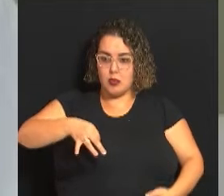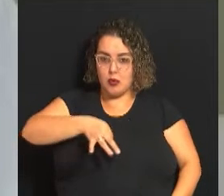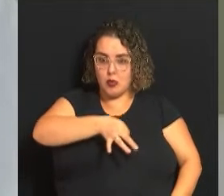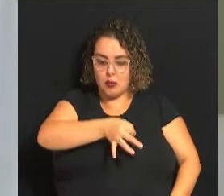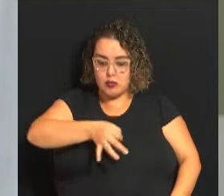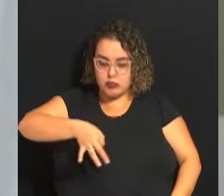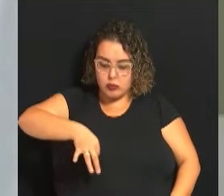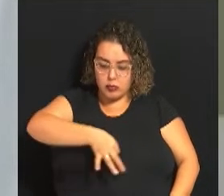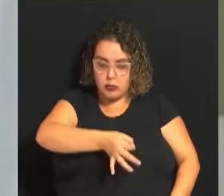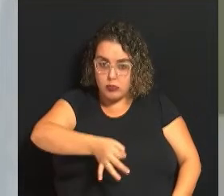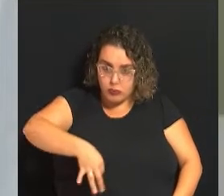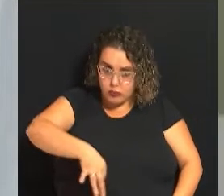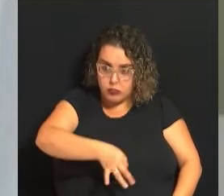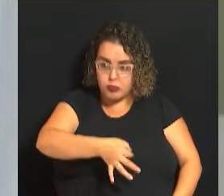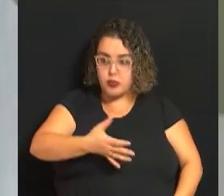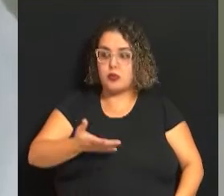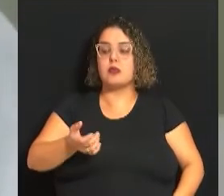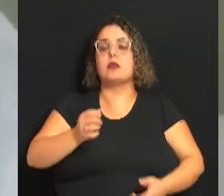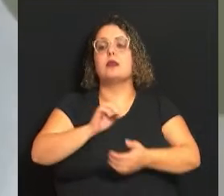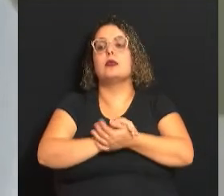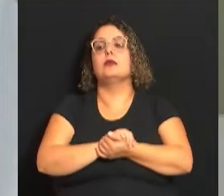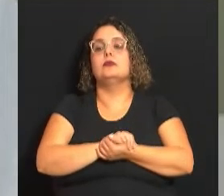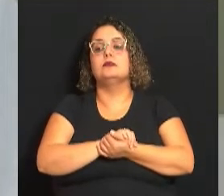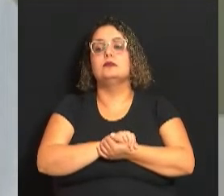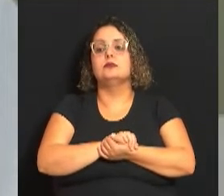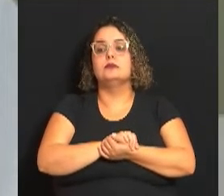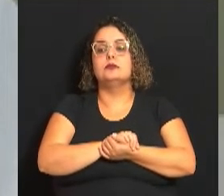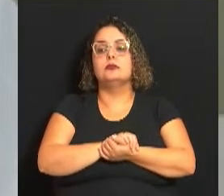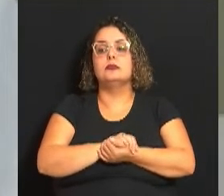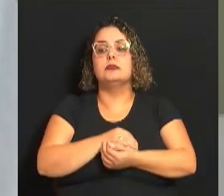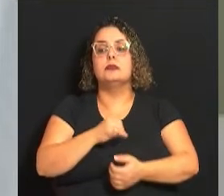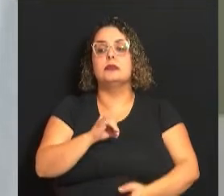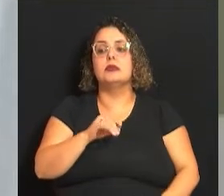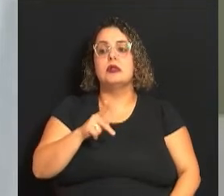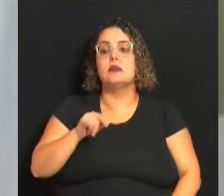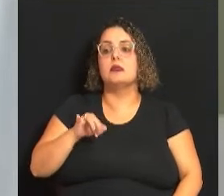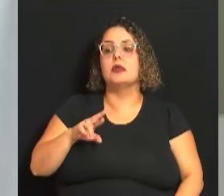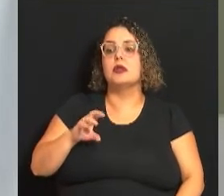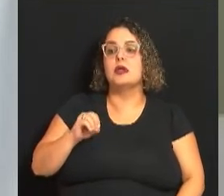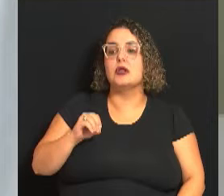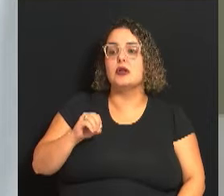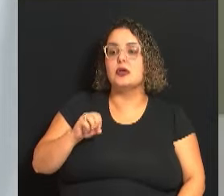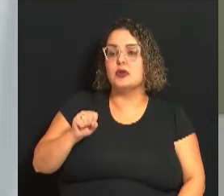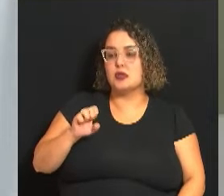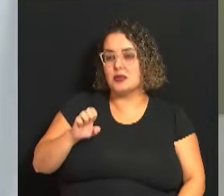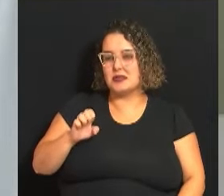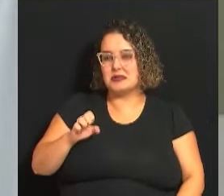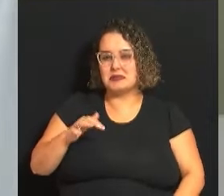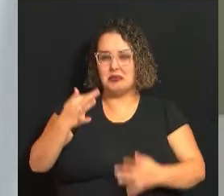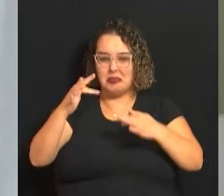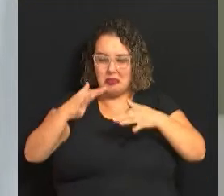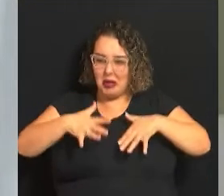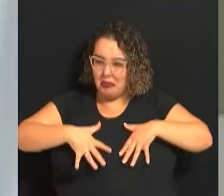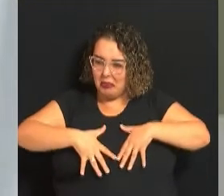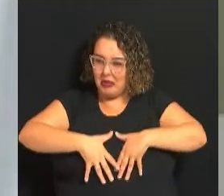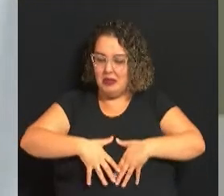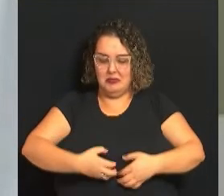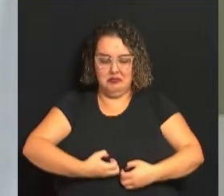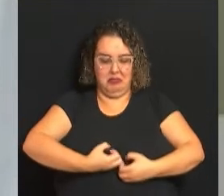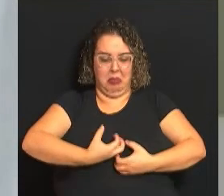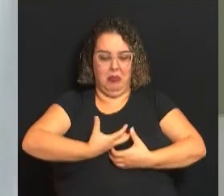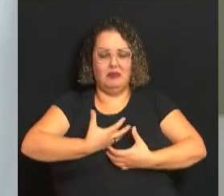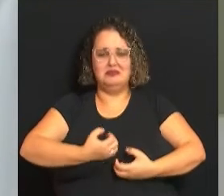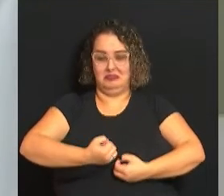hematológico ou um tumor de intestino grosso. Se você tem pirose, dor epigástrica, azia muito